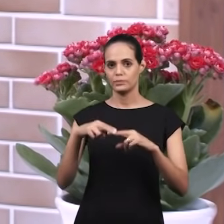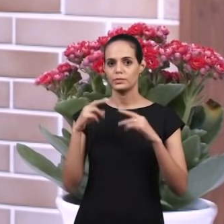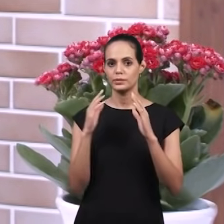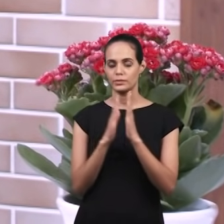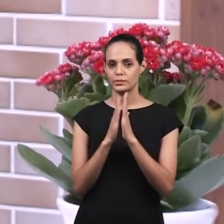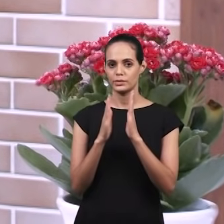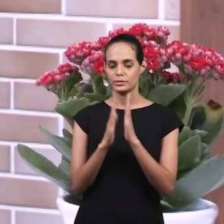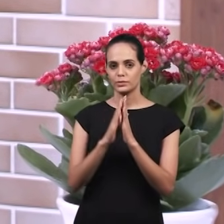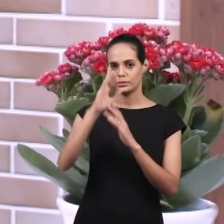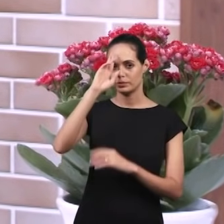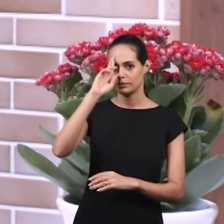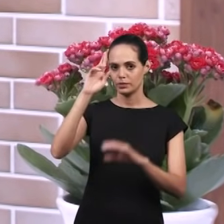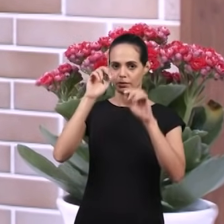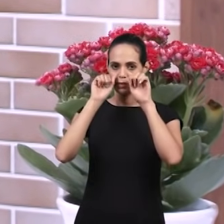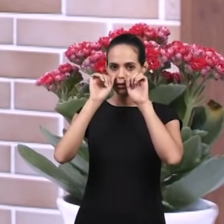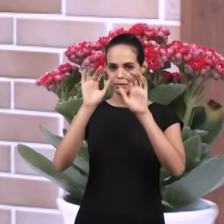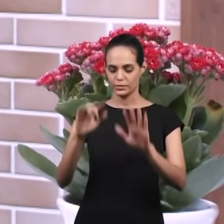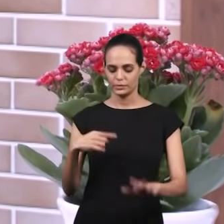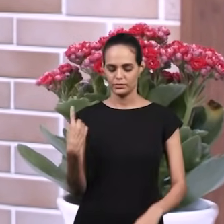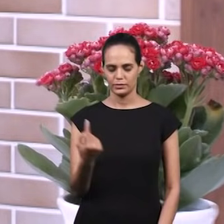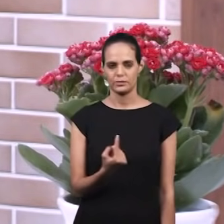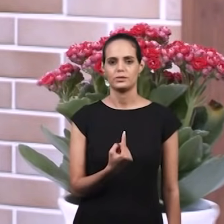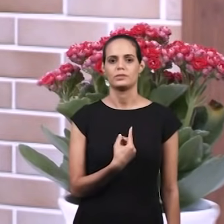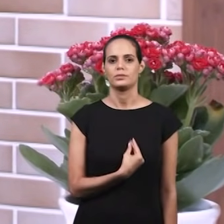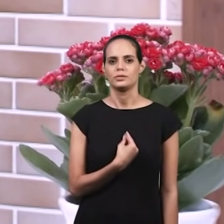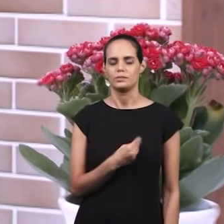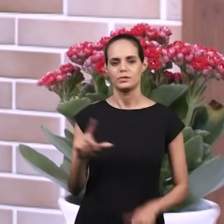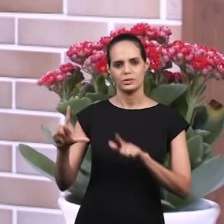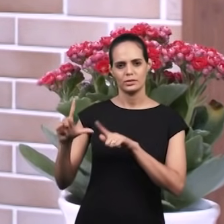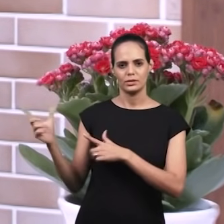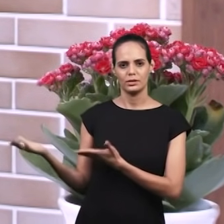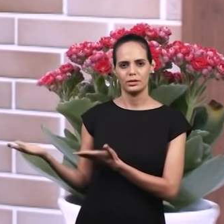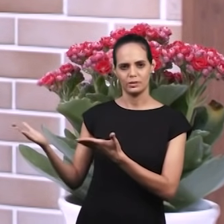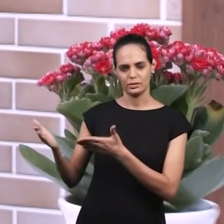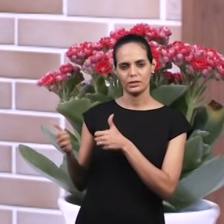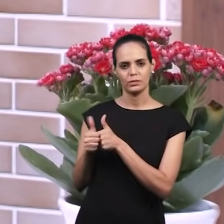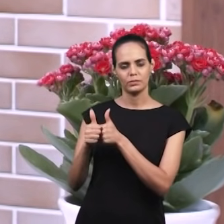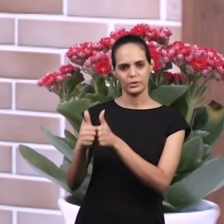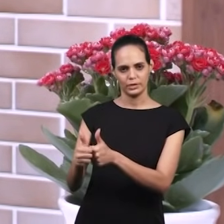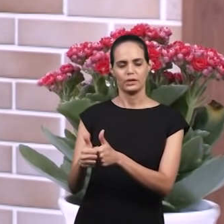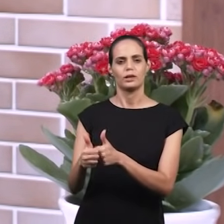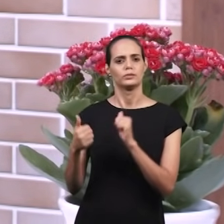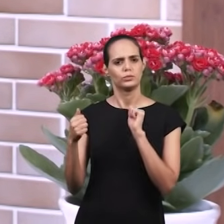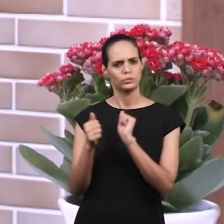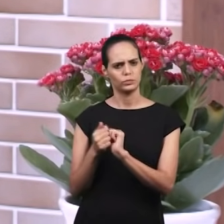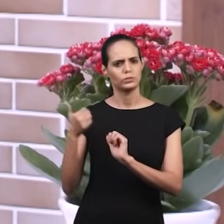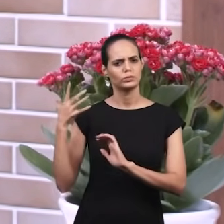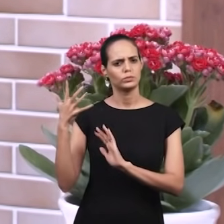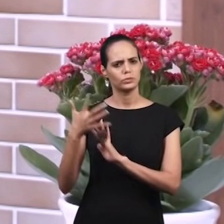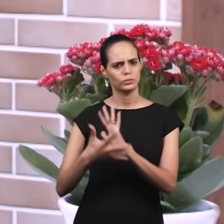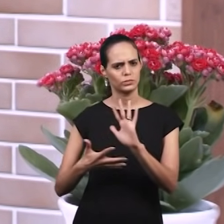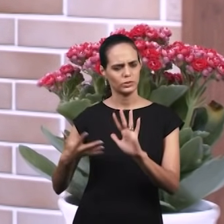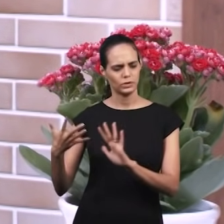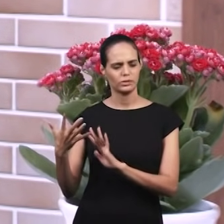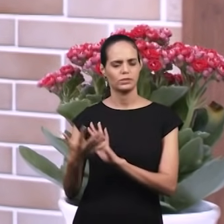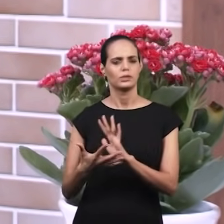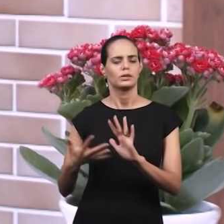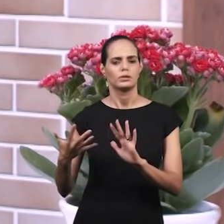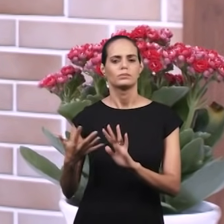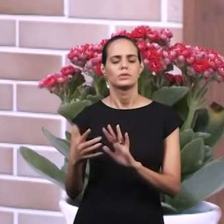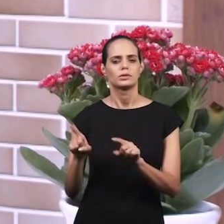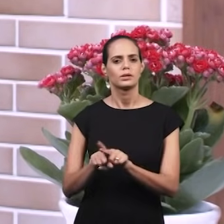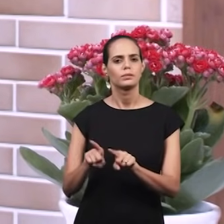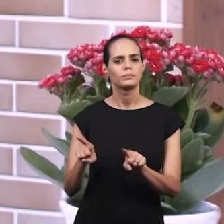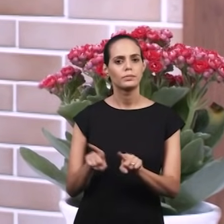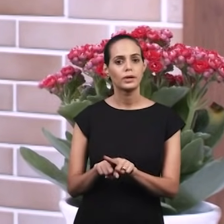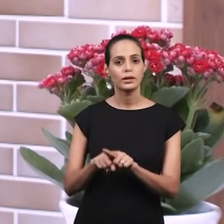oração, que Ele nos abençoe. Cante também, a letra estará na tela, você pode acompanhar, cantar o louvor. Esteja também atento à